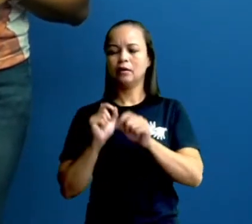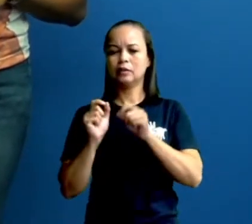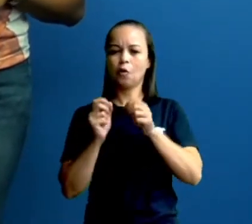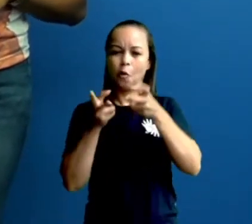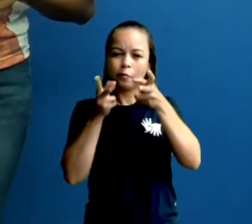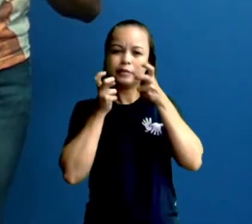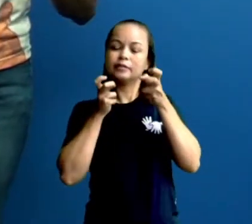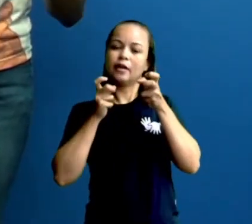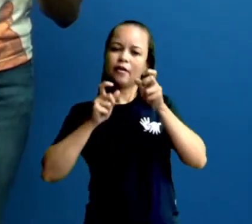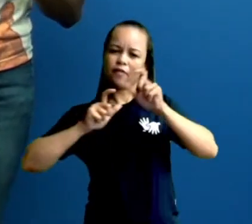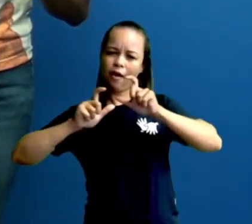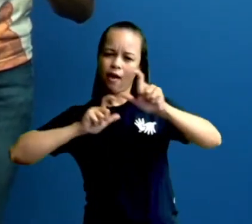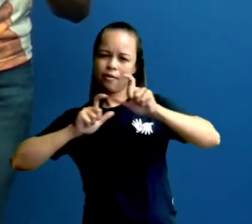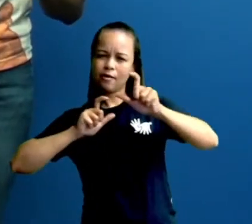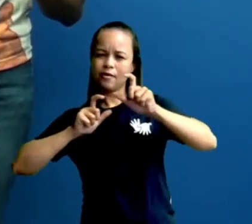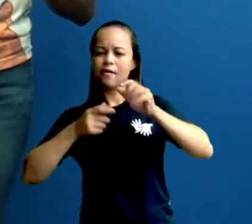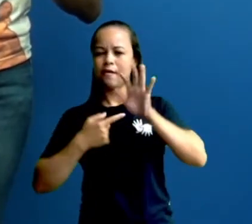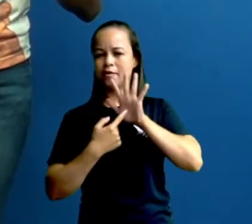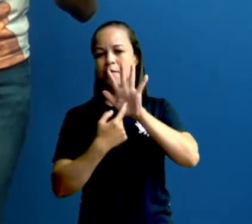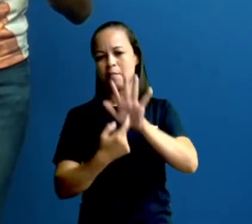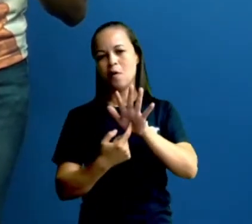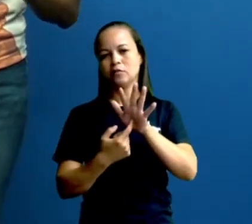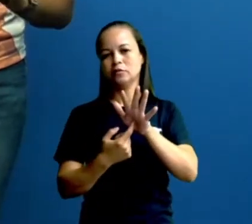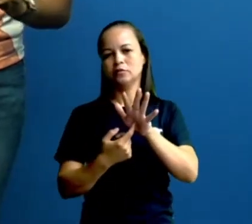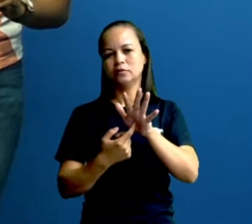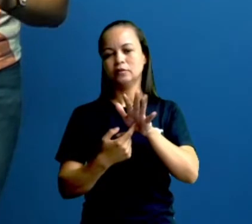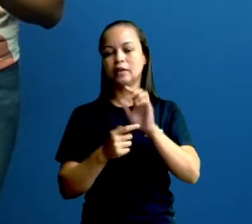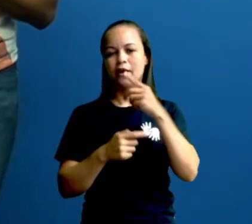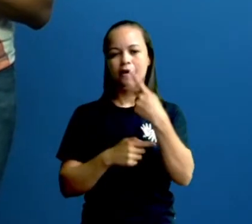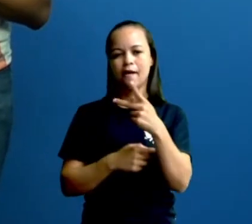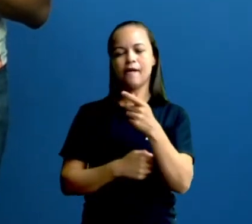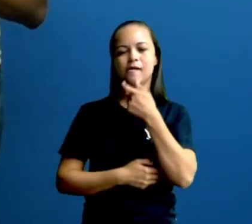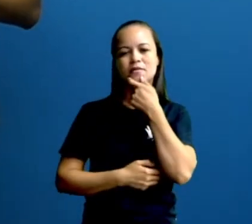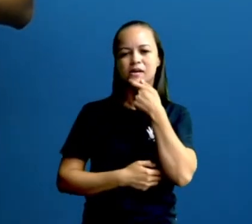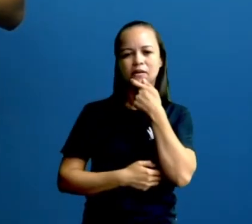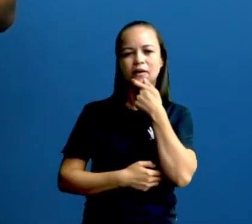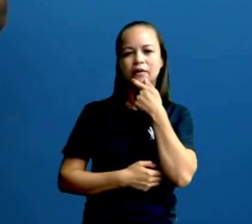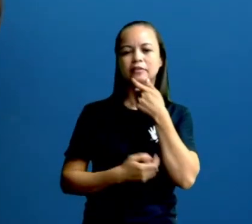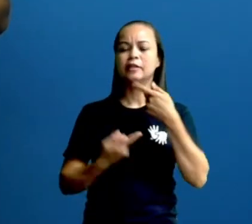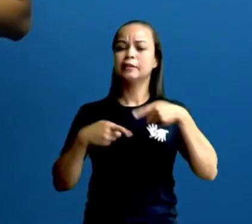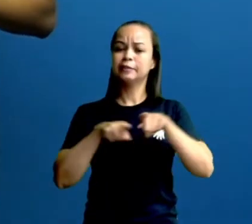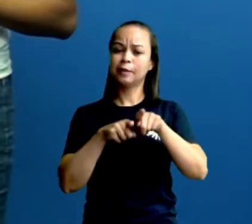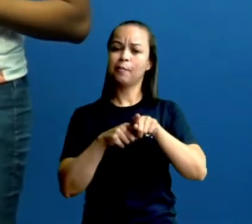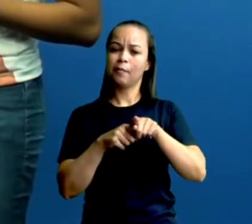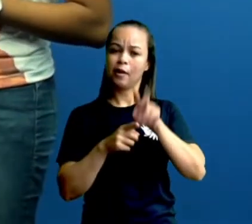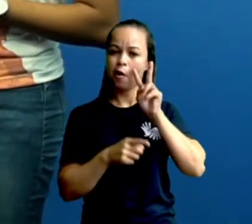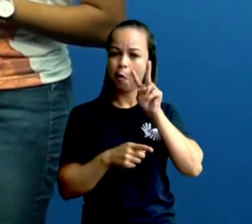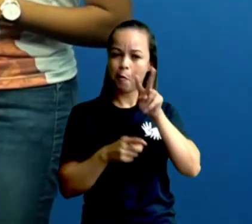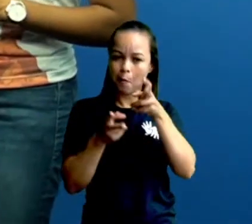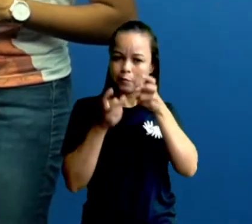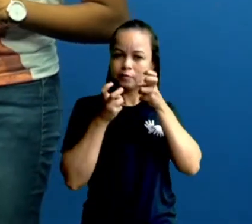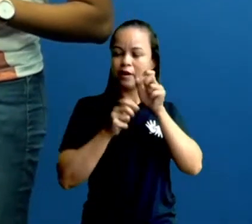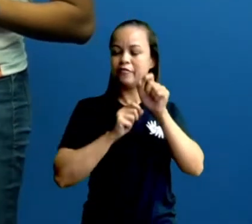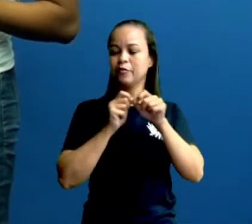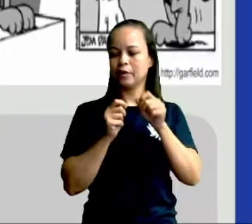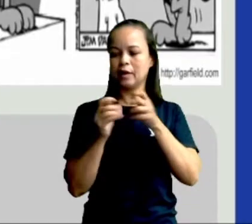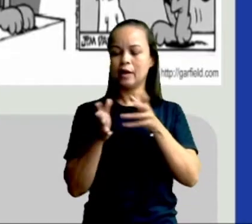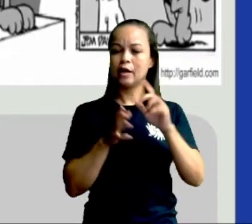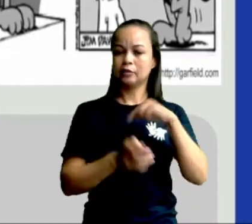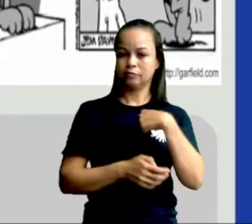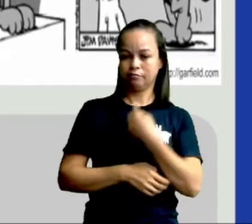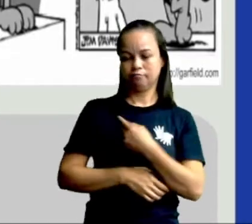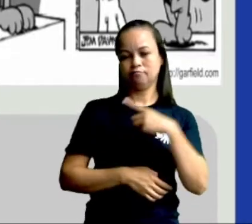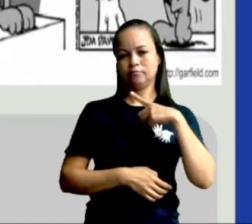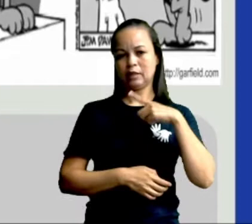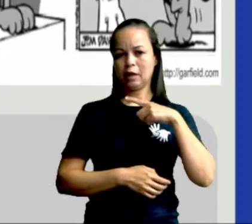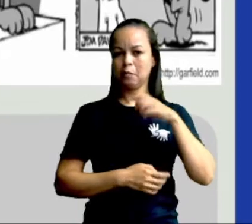tirinha, tá? Que nós temos aí ela em inglês. E dá uma olhadinha também, como vocês podem observar, nós temos